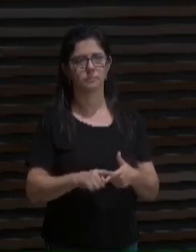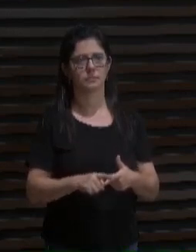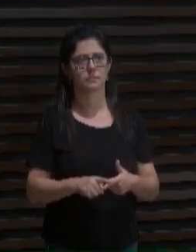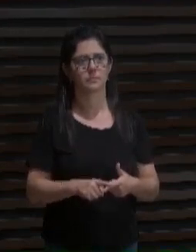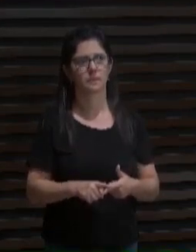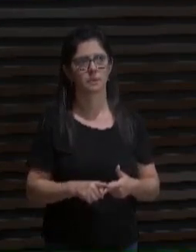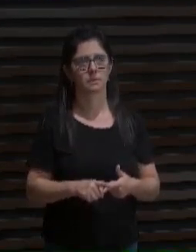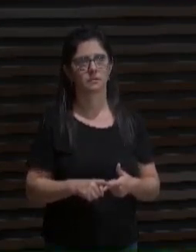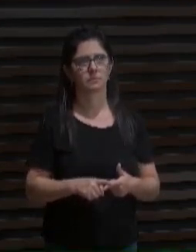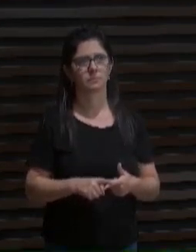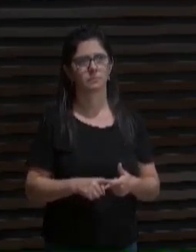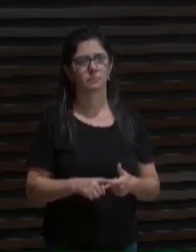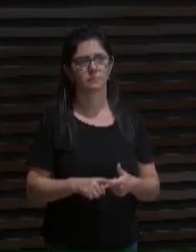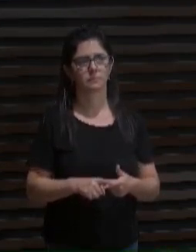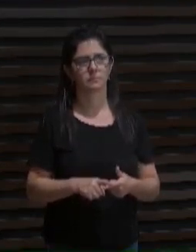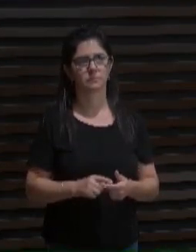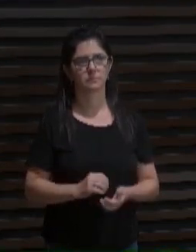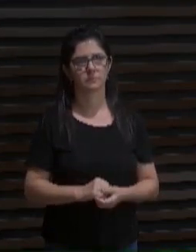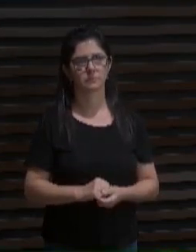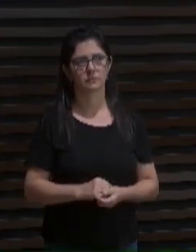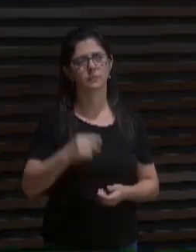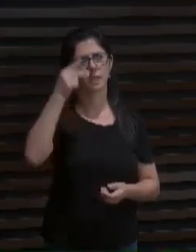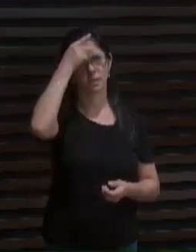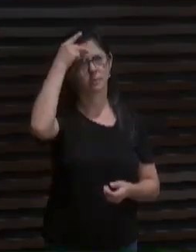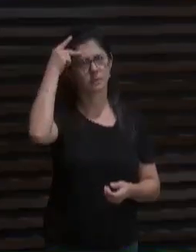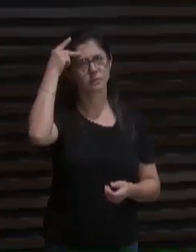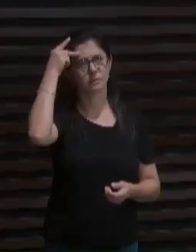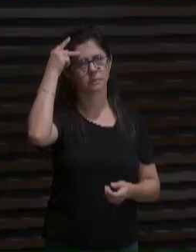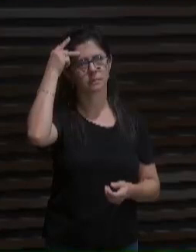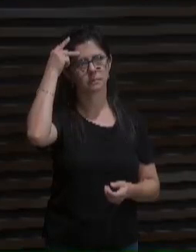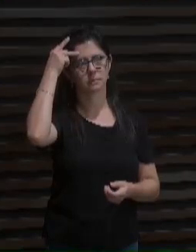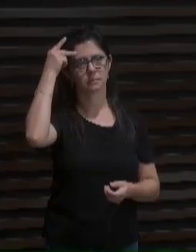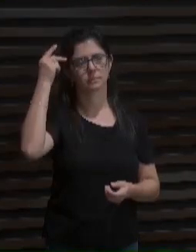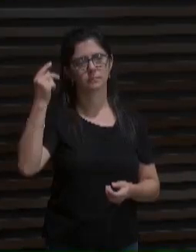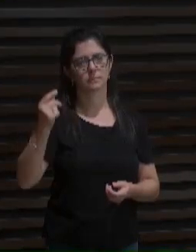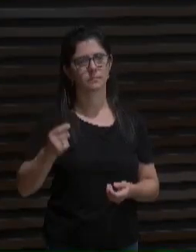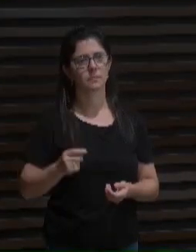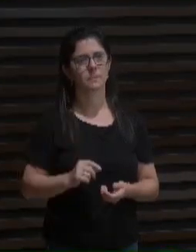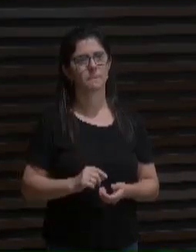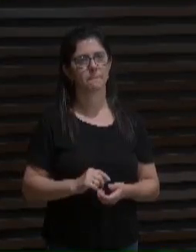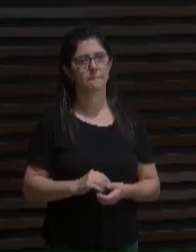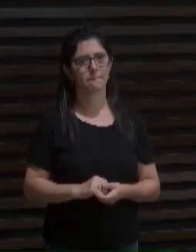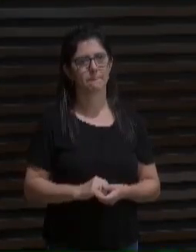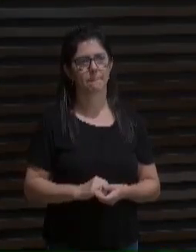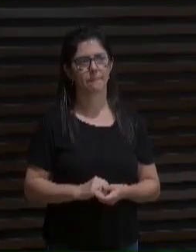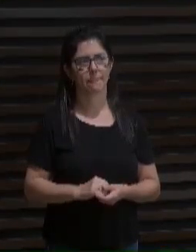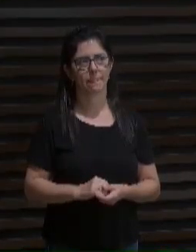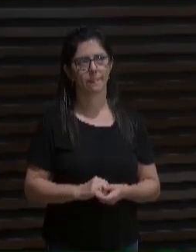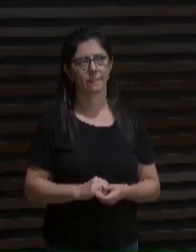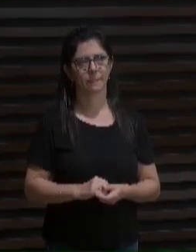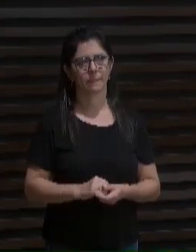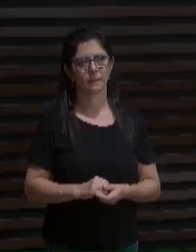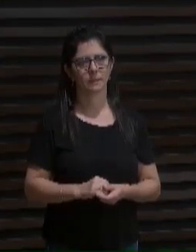O sujeito está com... eu já estou terminando. O sujeito está com uma valise com 100 mil